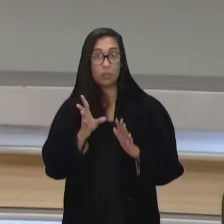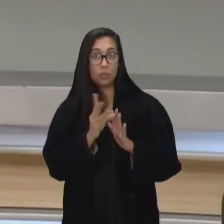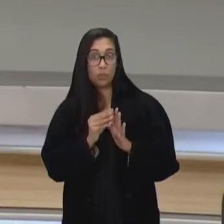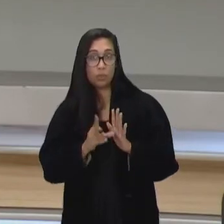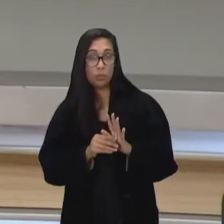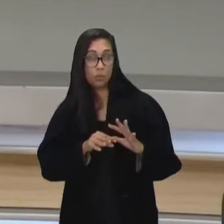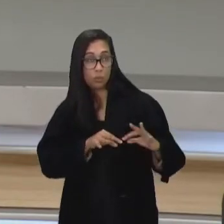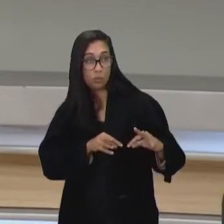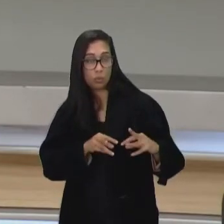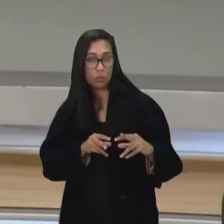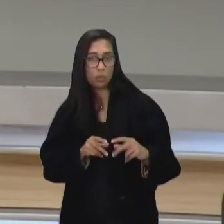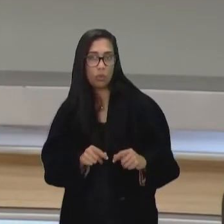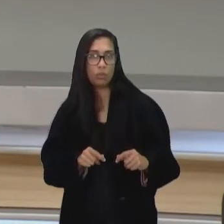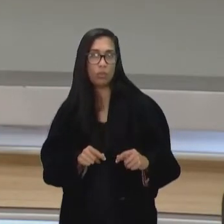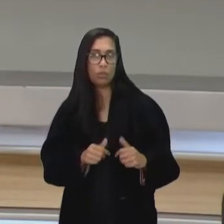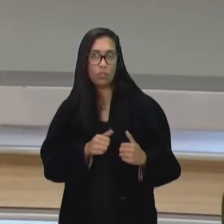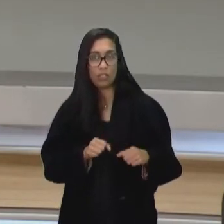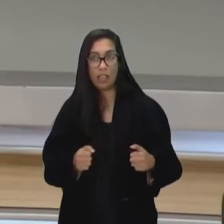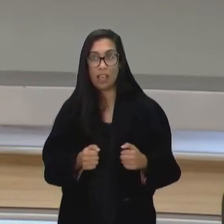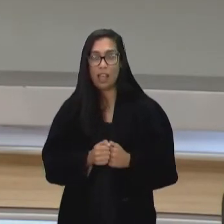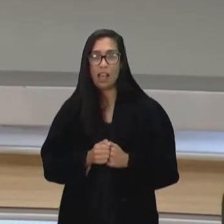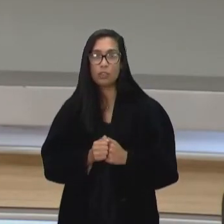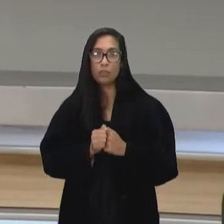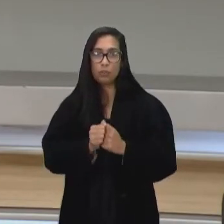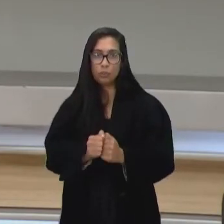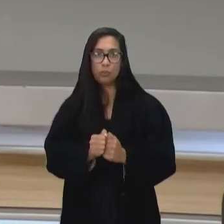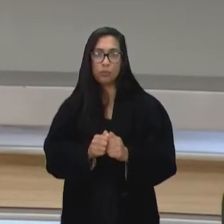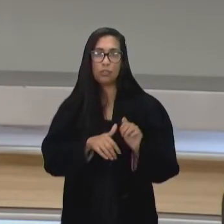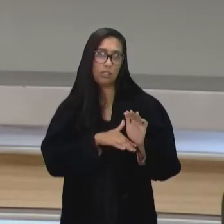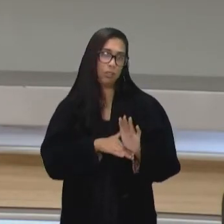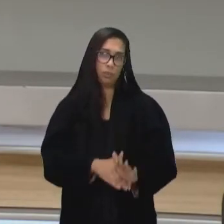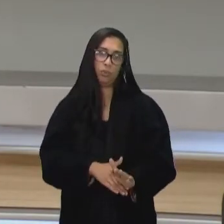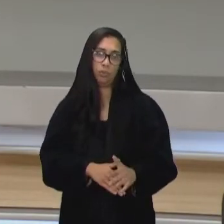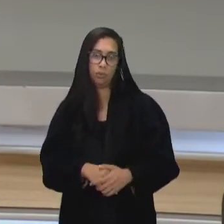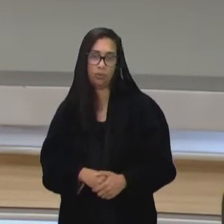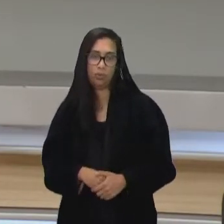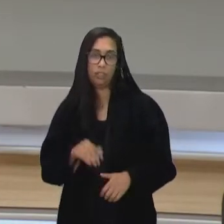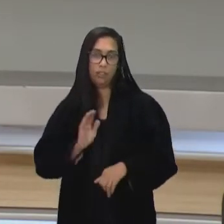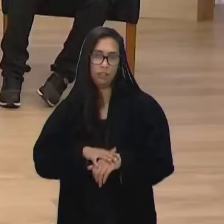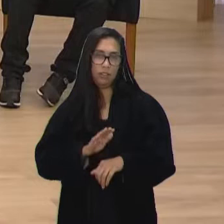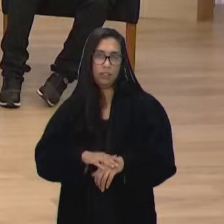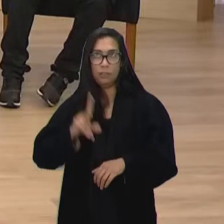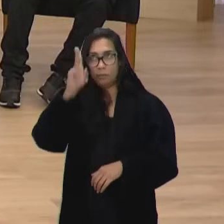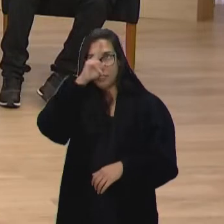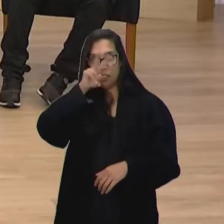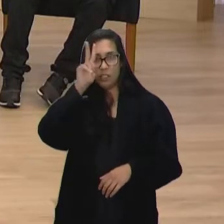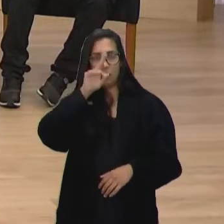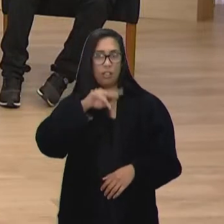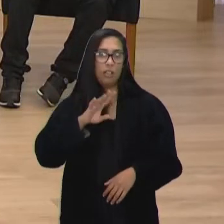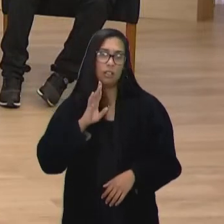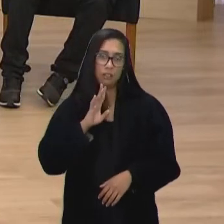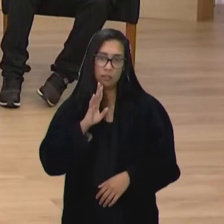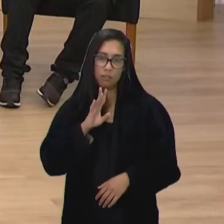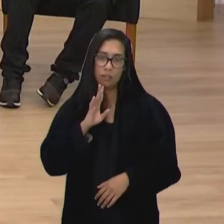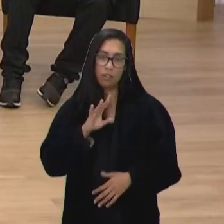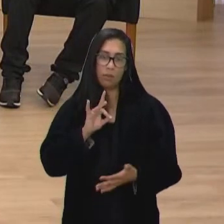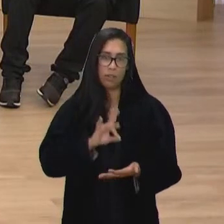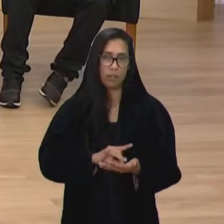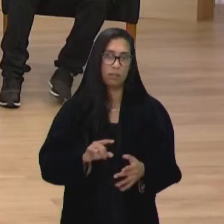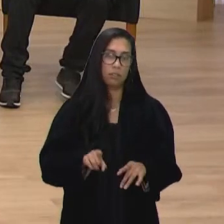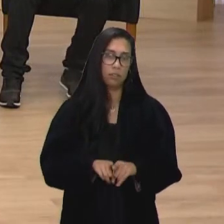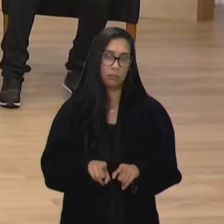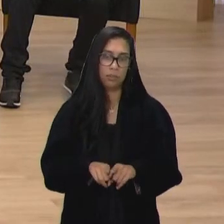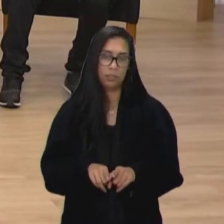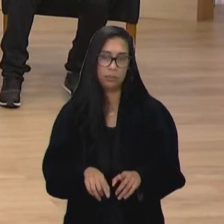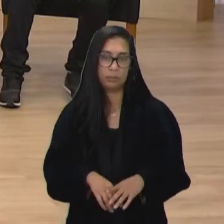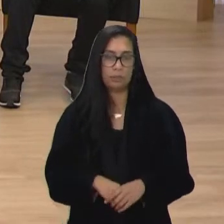ajudaram para fazer essa história que vocês construíram acontecer, né? Sim. Não tem como dissociar. Cada área